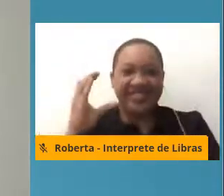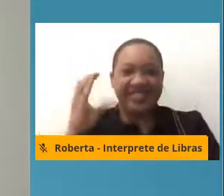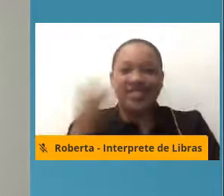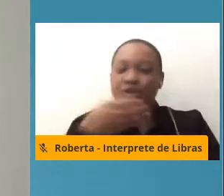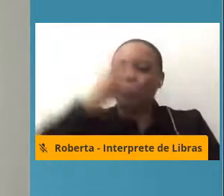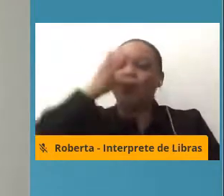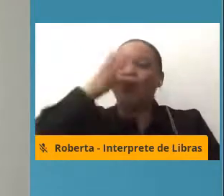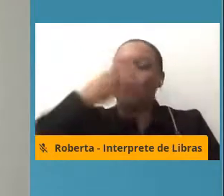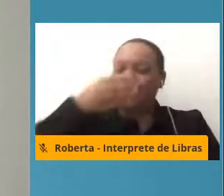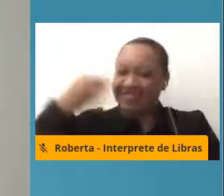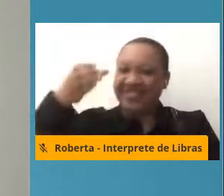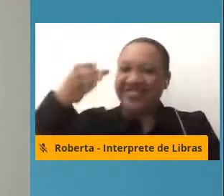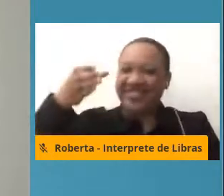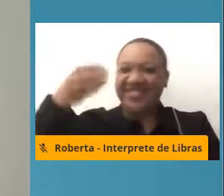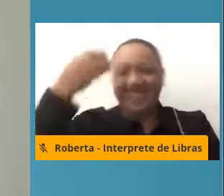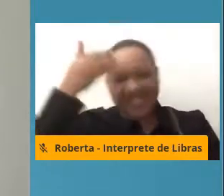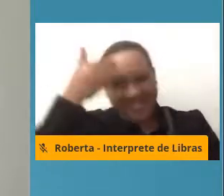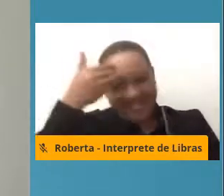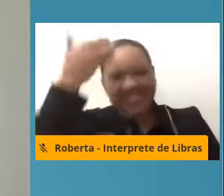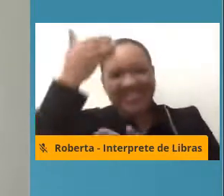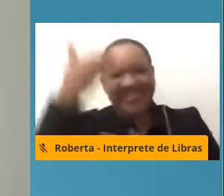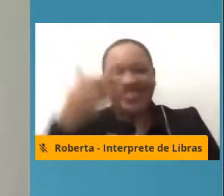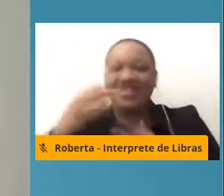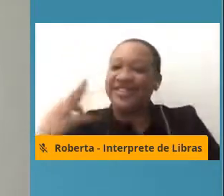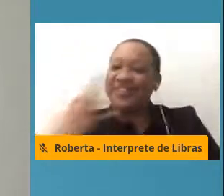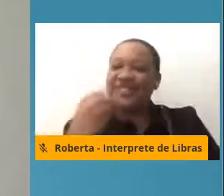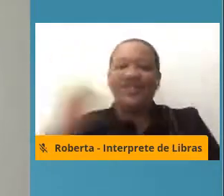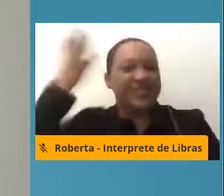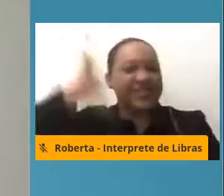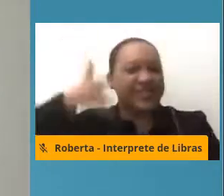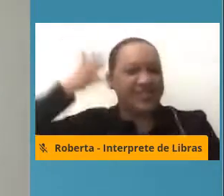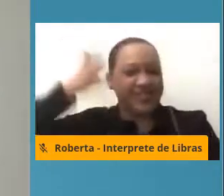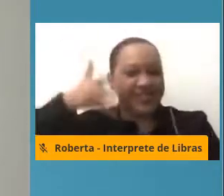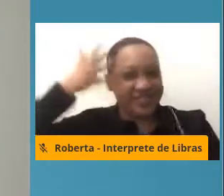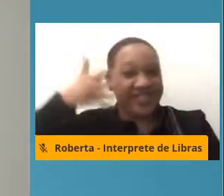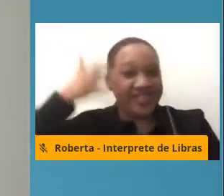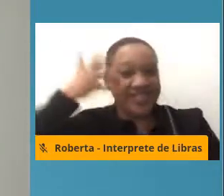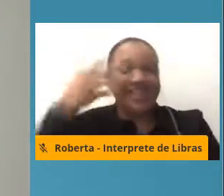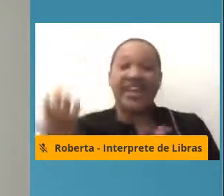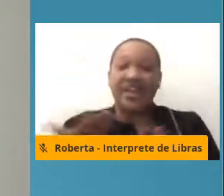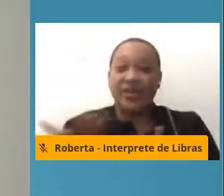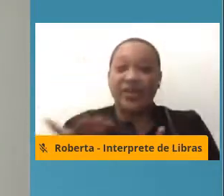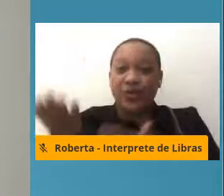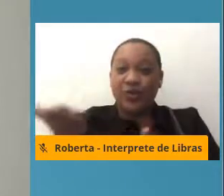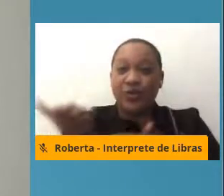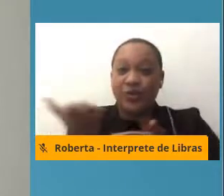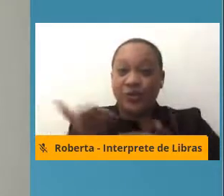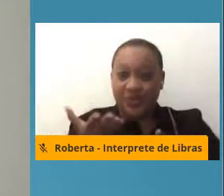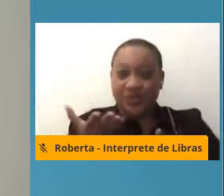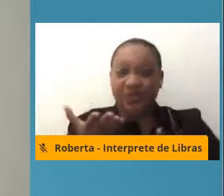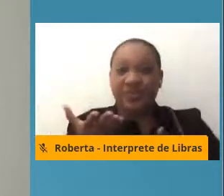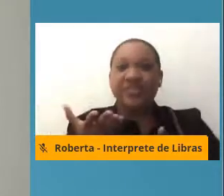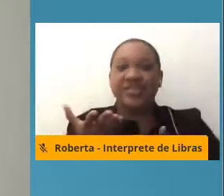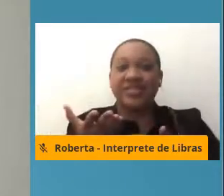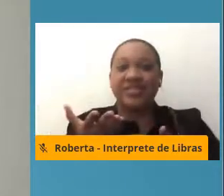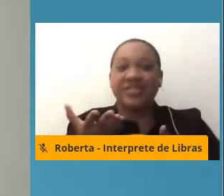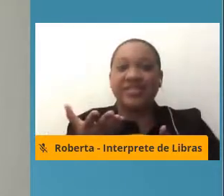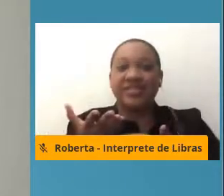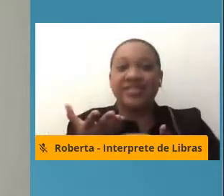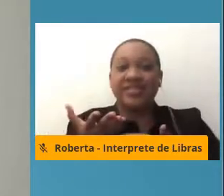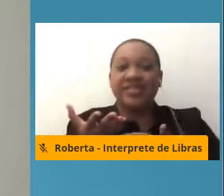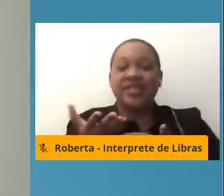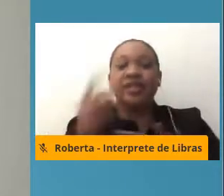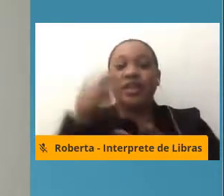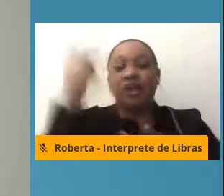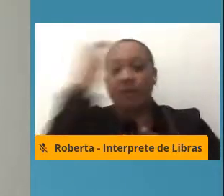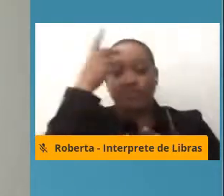Mais uma vez agradecendo a todos os nossos palestrantes e agora convidando o mediador da primeira